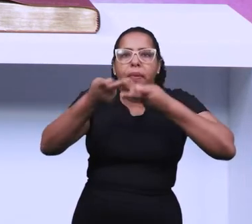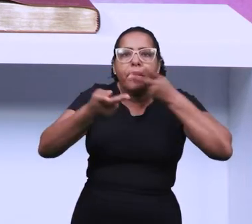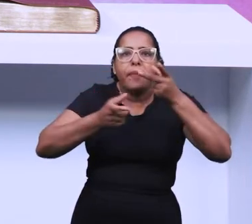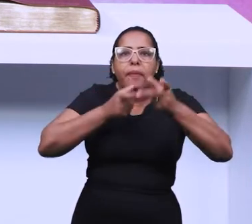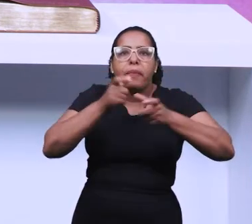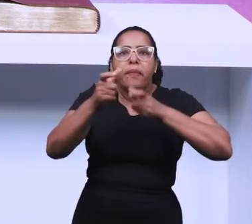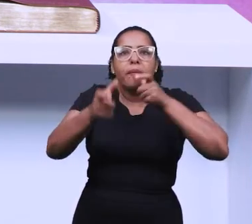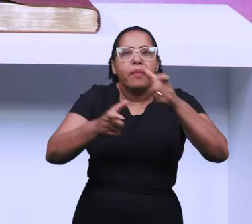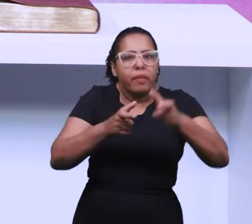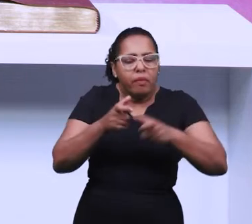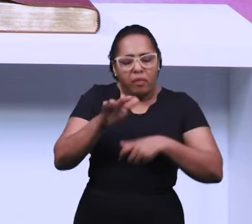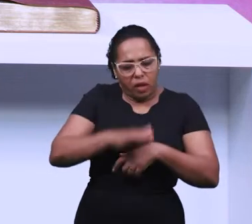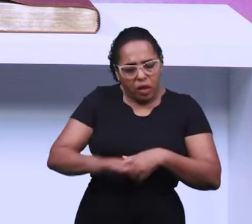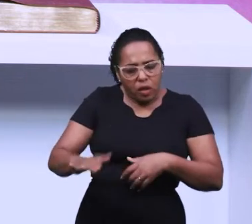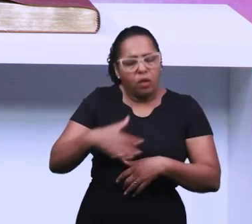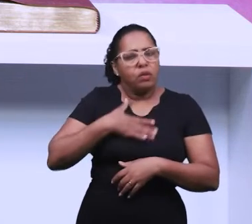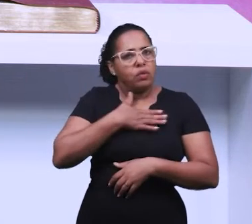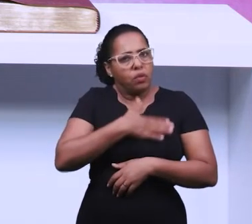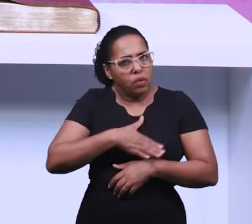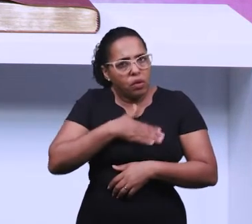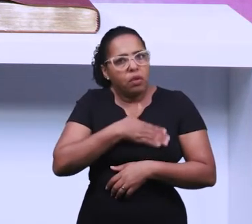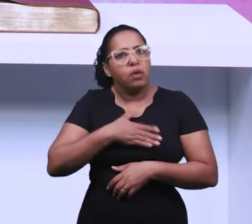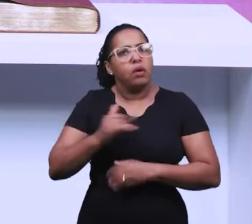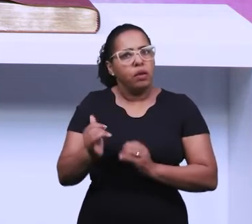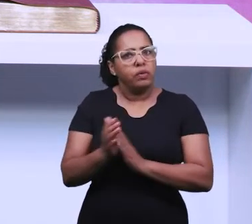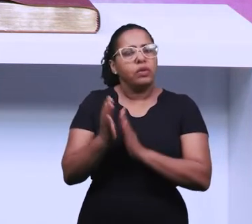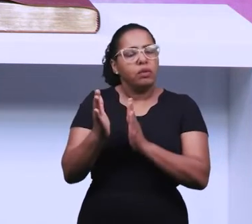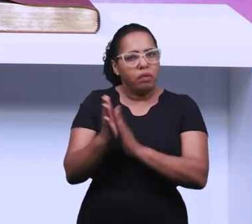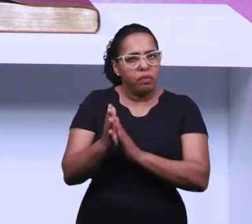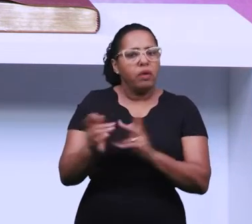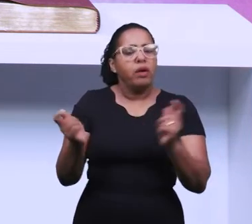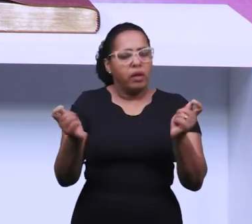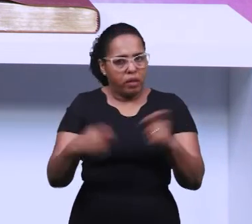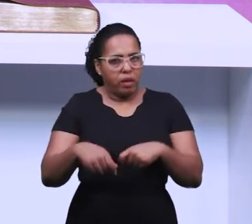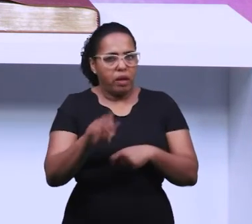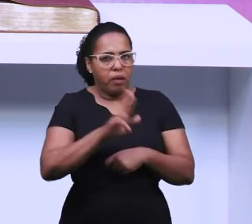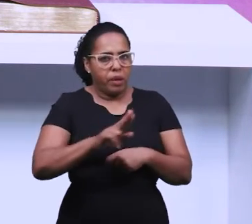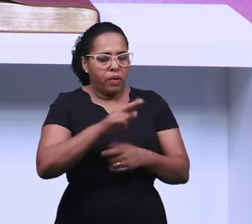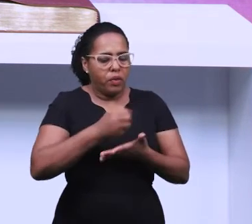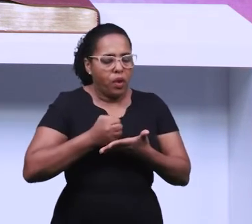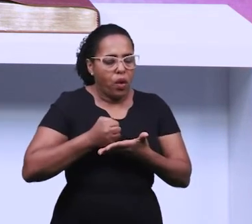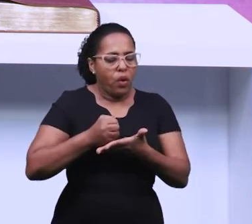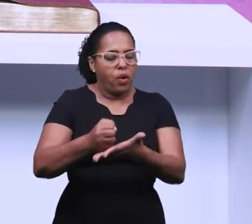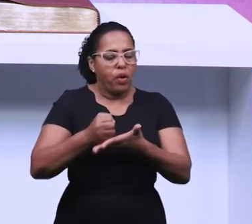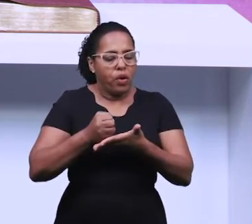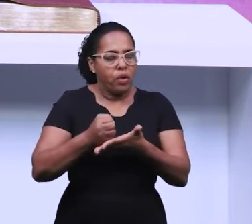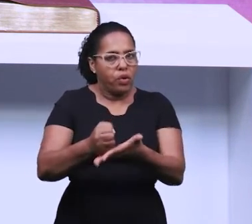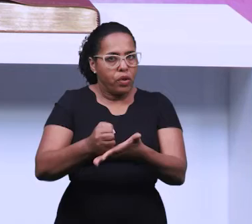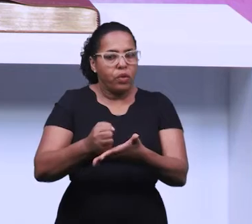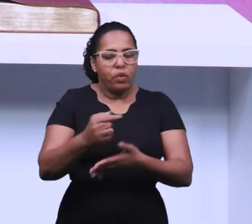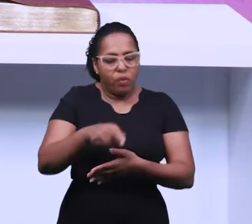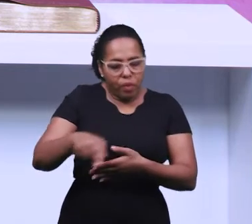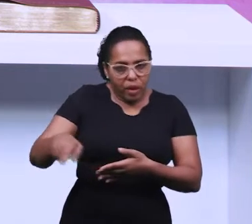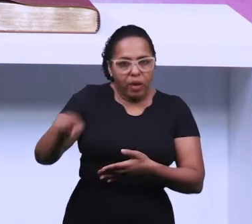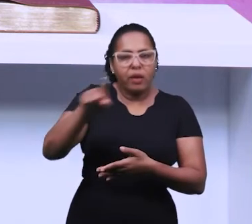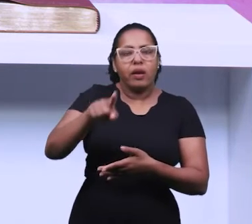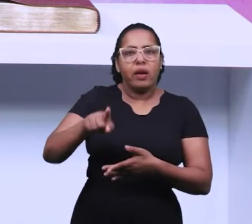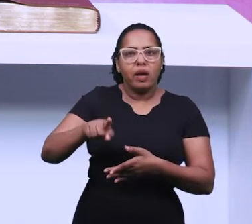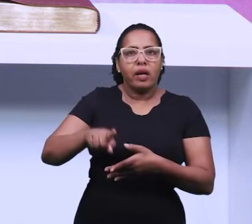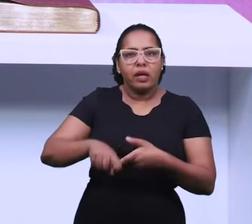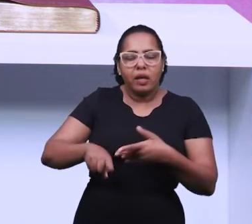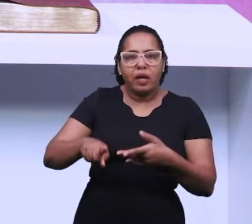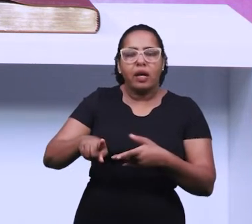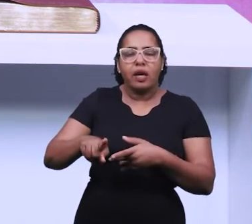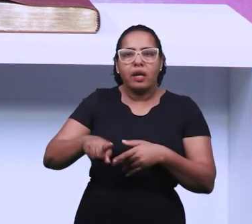dessa criança. As crianças também gostam muito dos louvores e nós podemos usar isso como um recurso para que